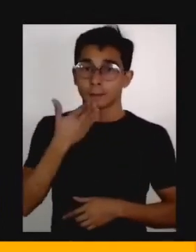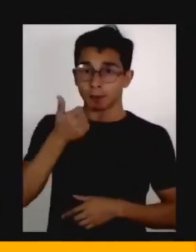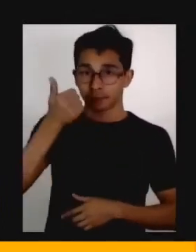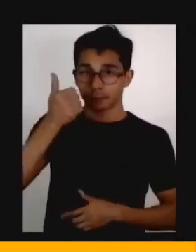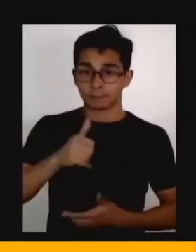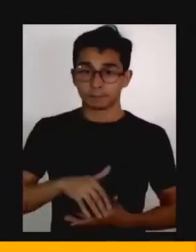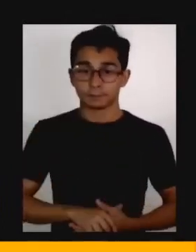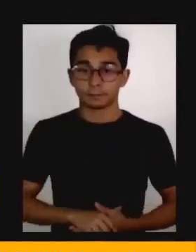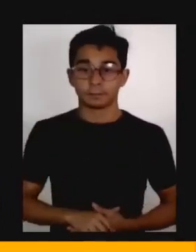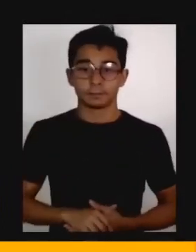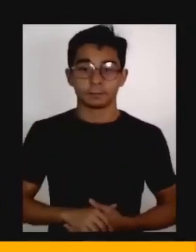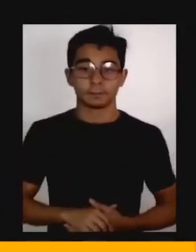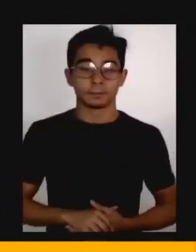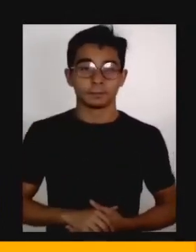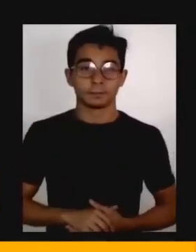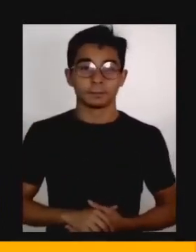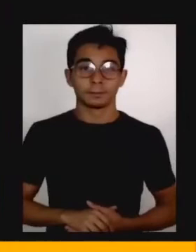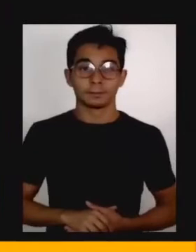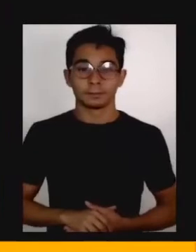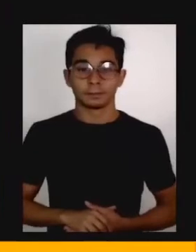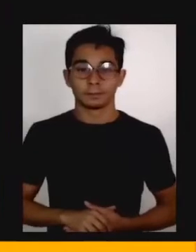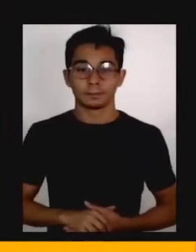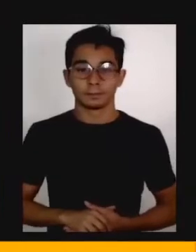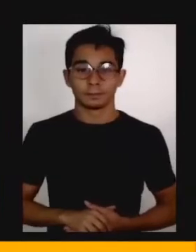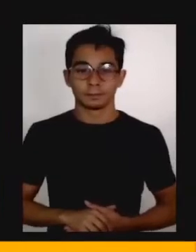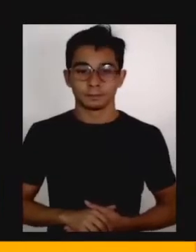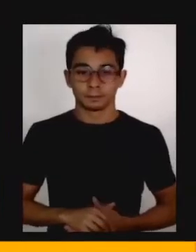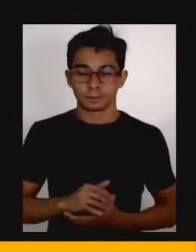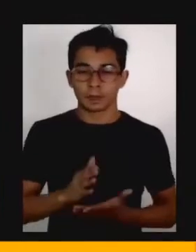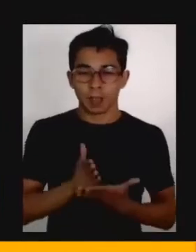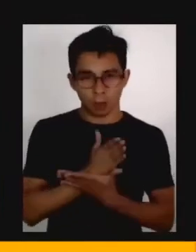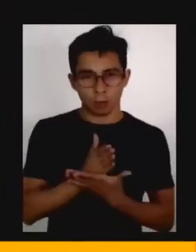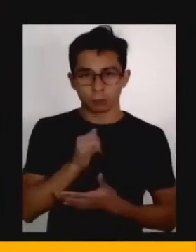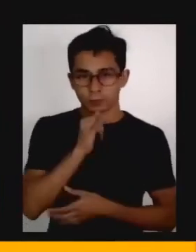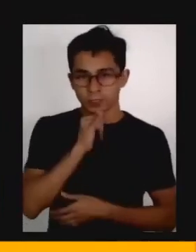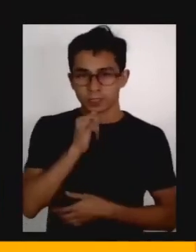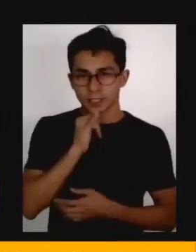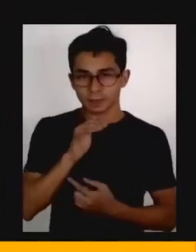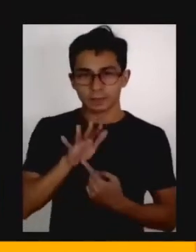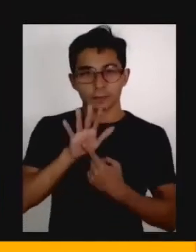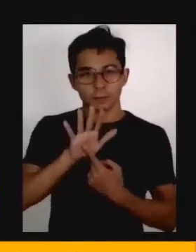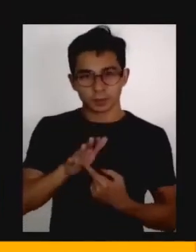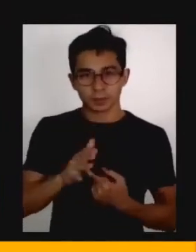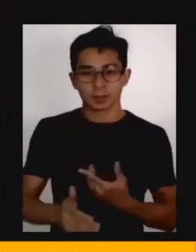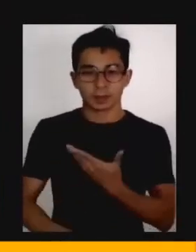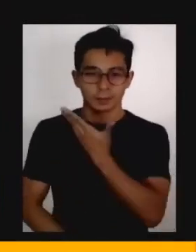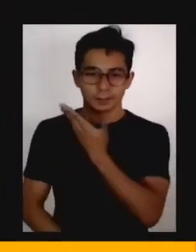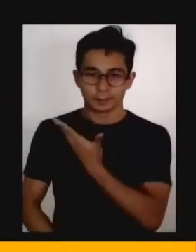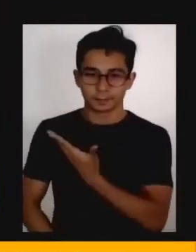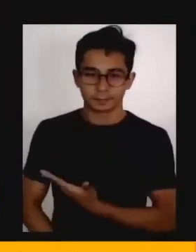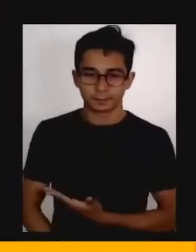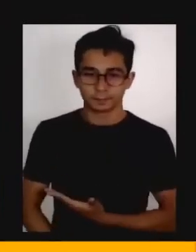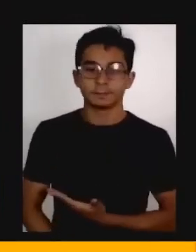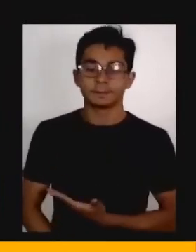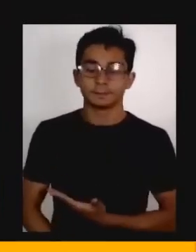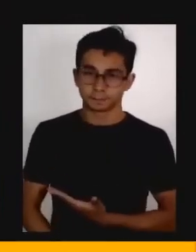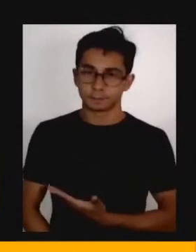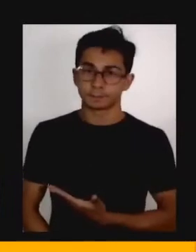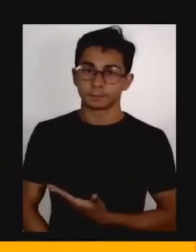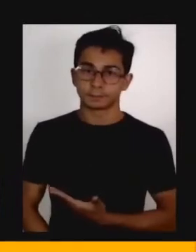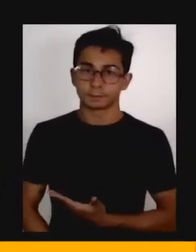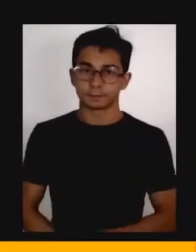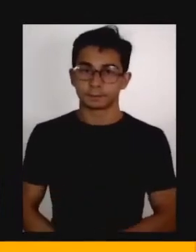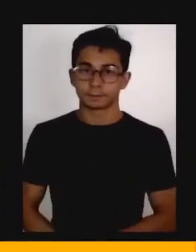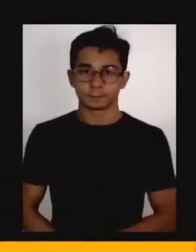A gente tem aqui alguns exemplos que eu gostaria de dividir com vocês, são exemplos super recentes,